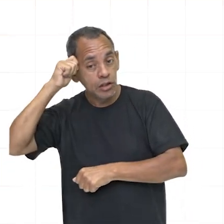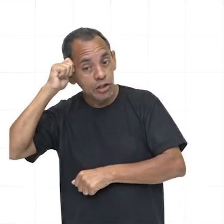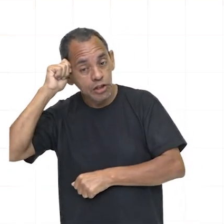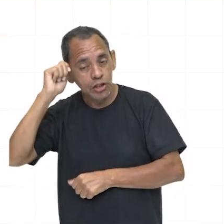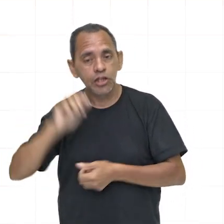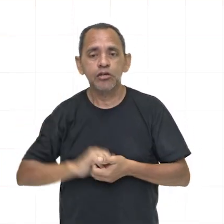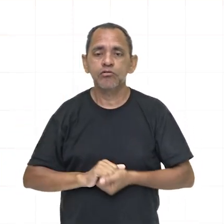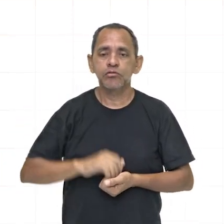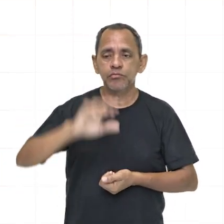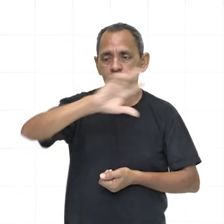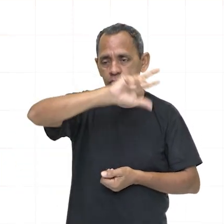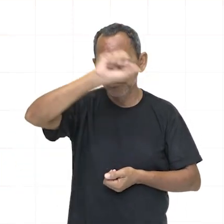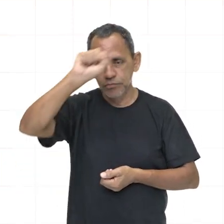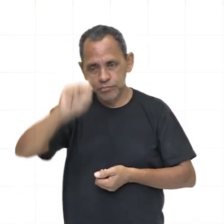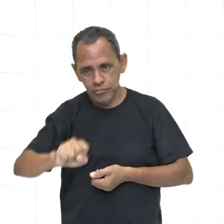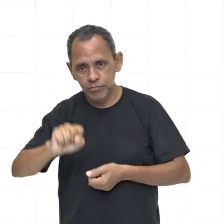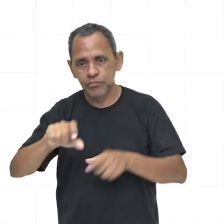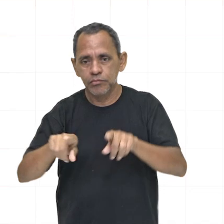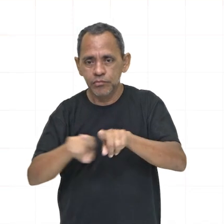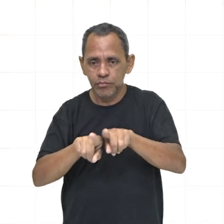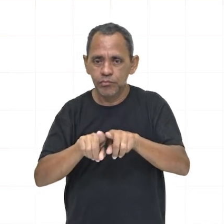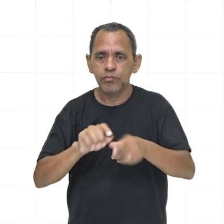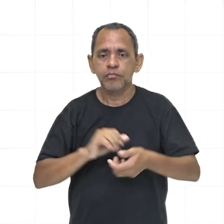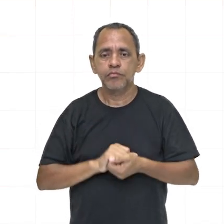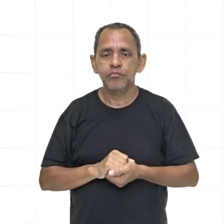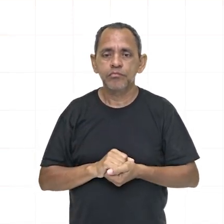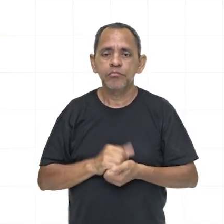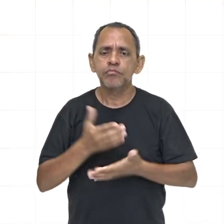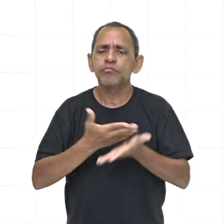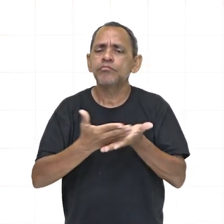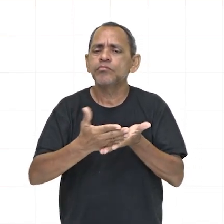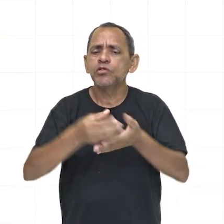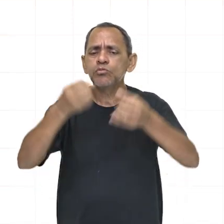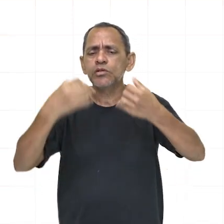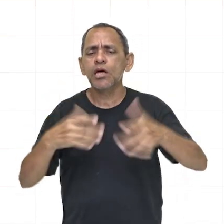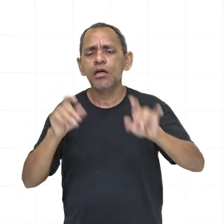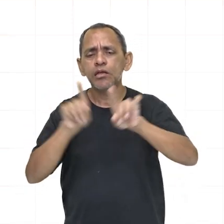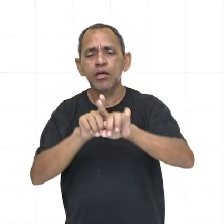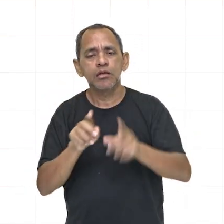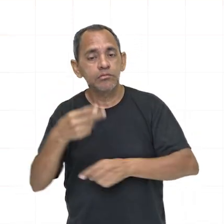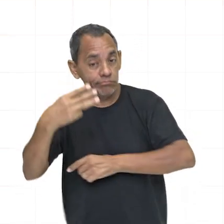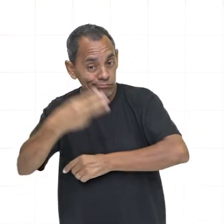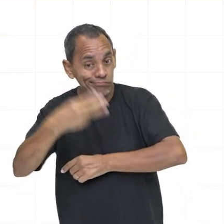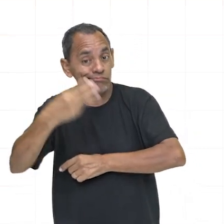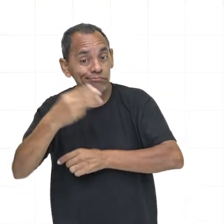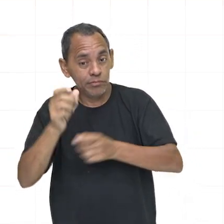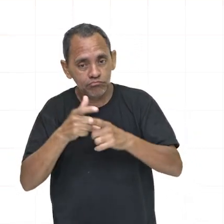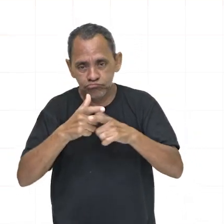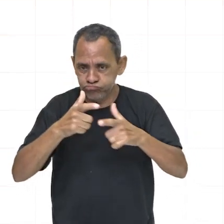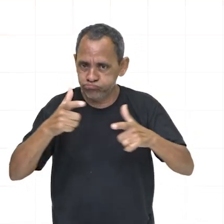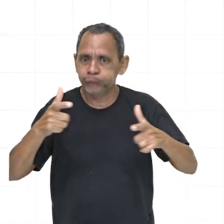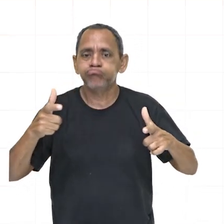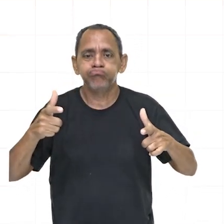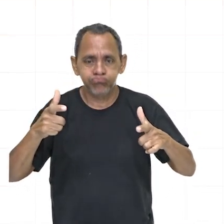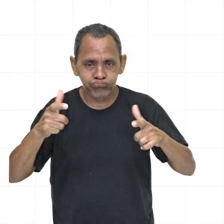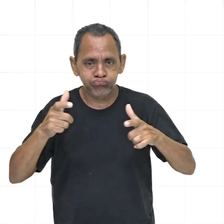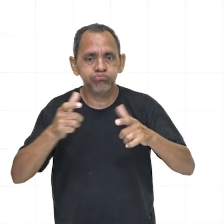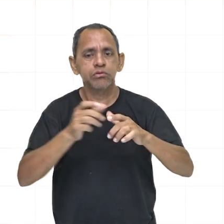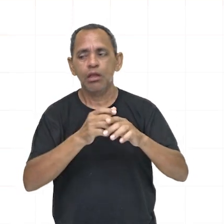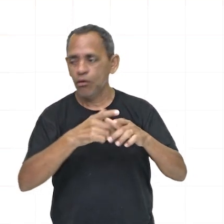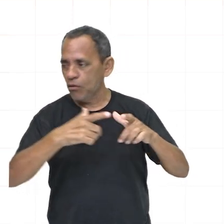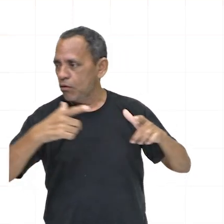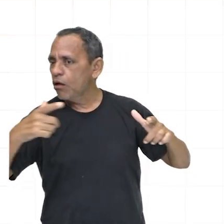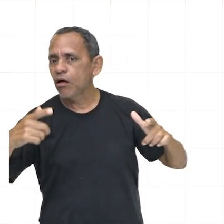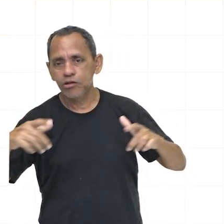continente africano, começando falando do território, é o terceiro maior em extensão territorial do planeta. Apresenta